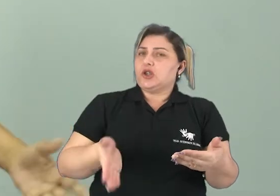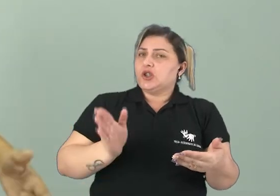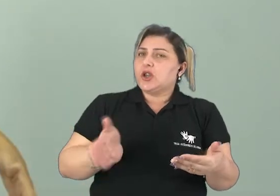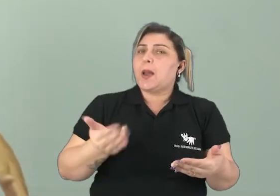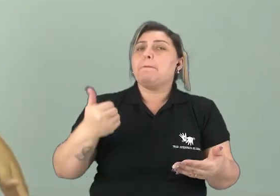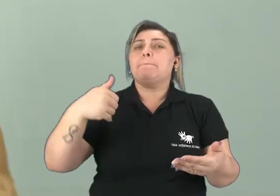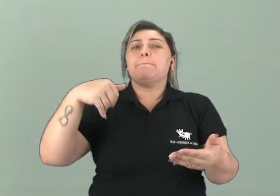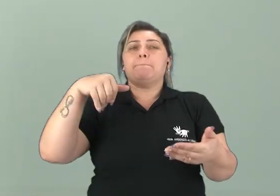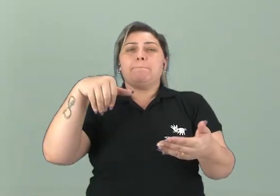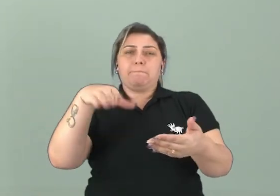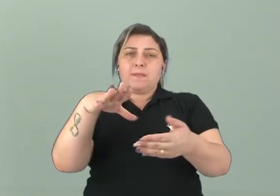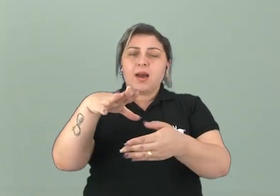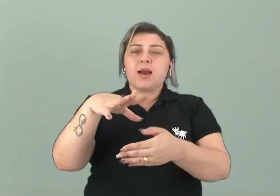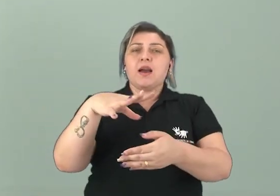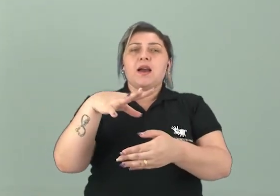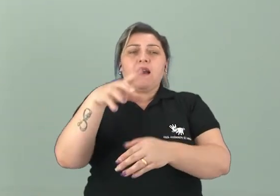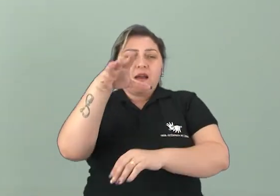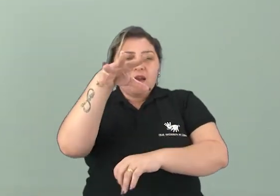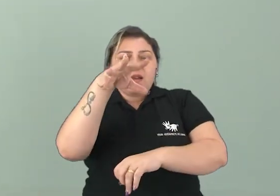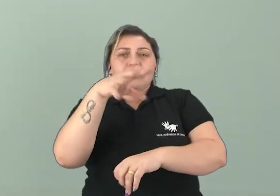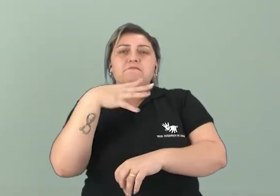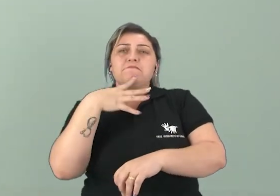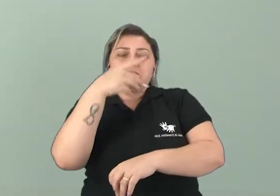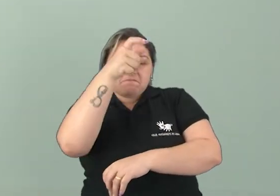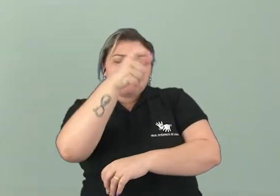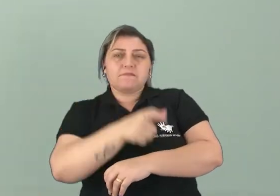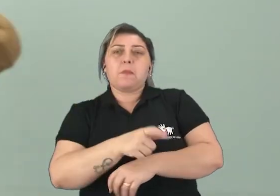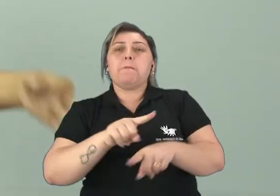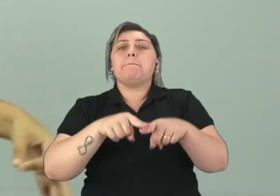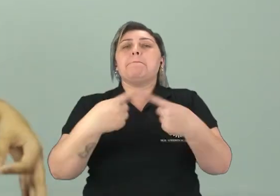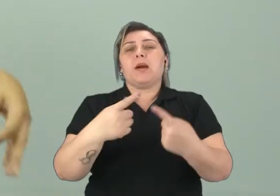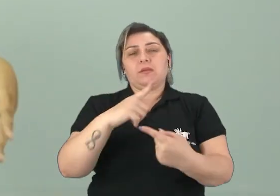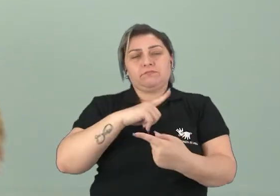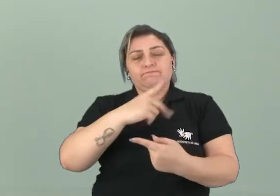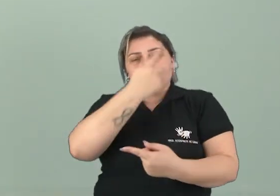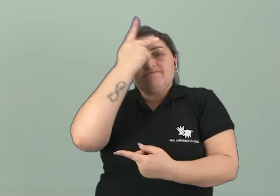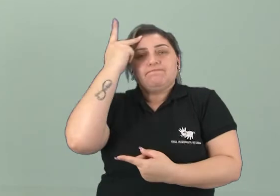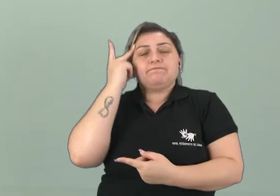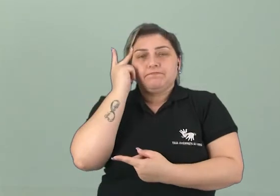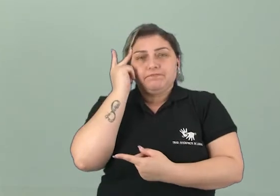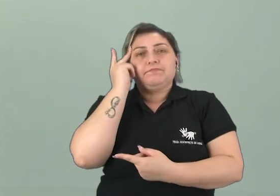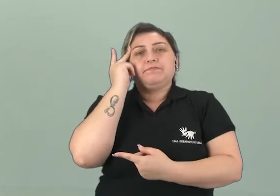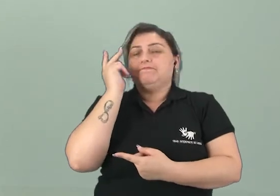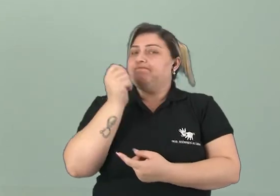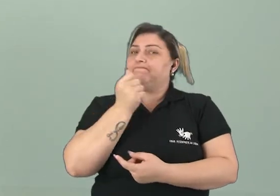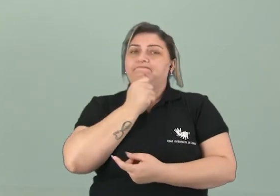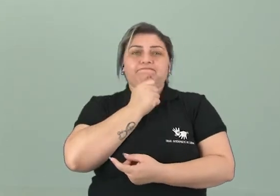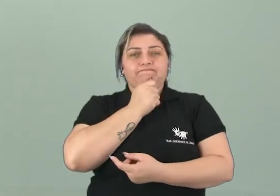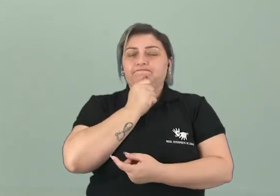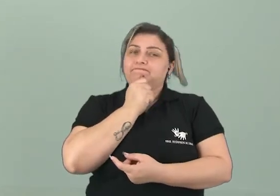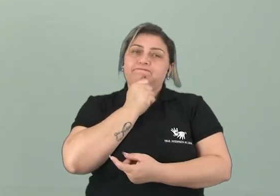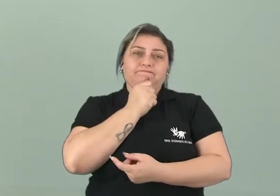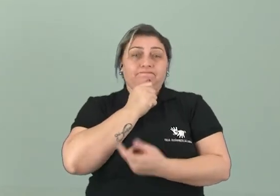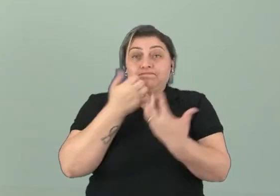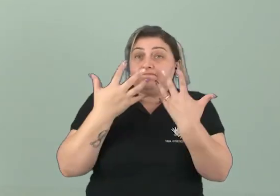mais reconhecida, mas ainda assim existem pessoas que não